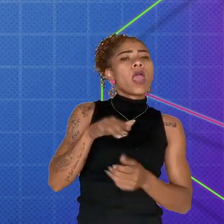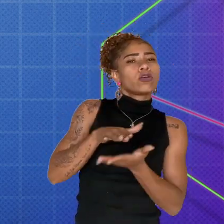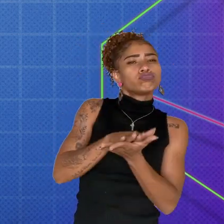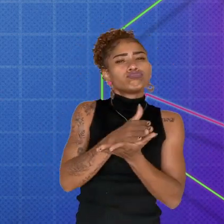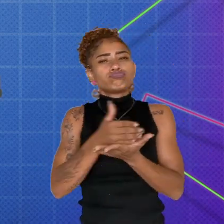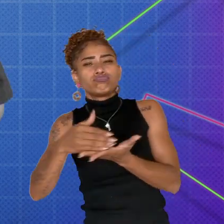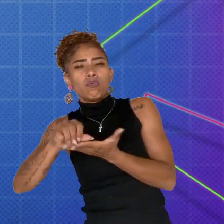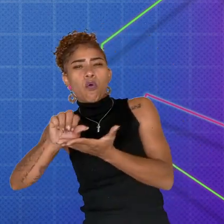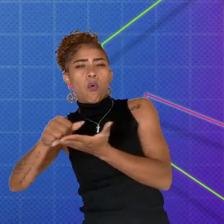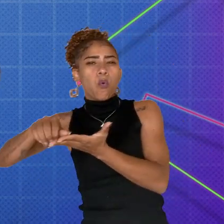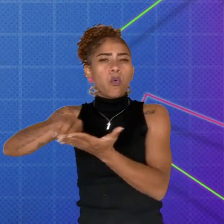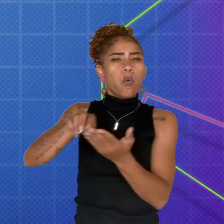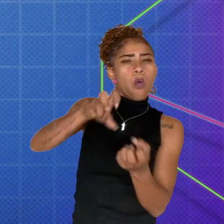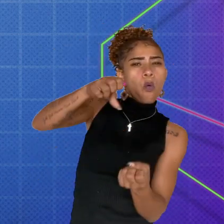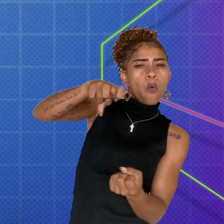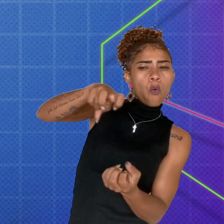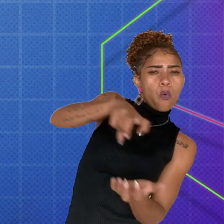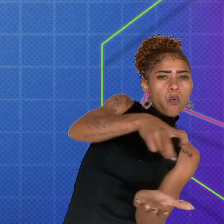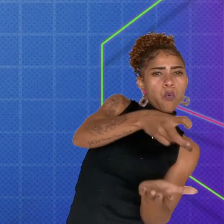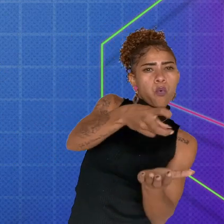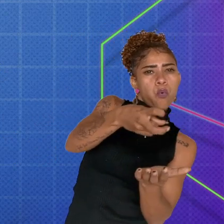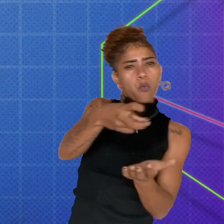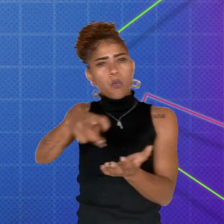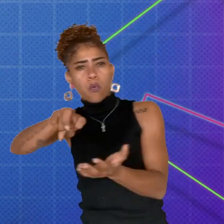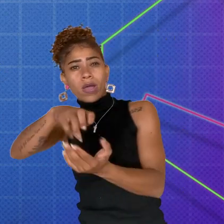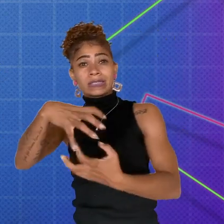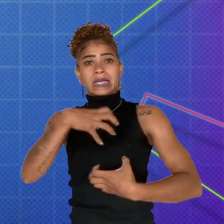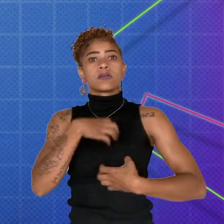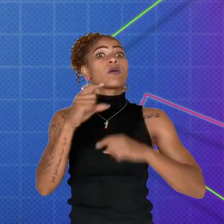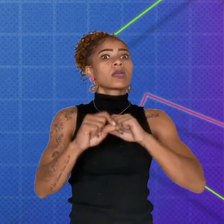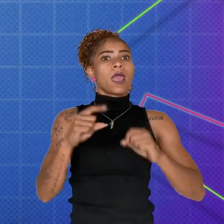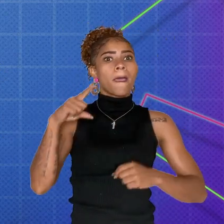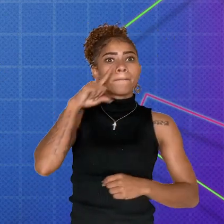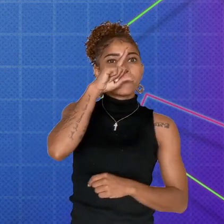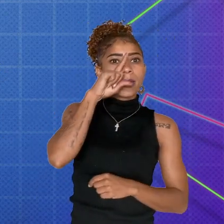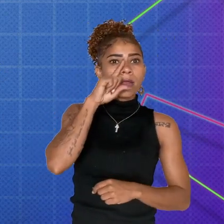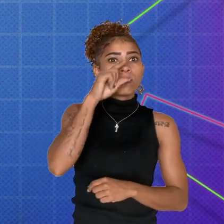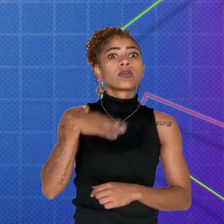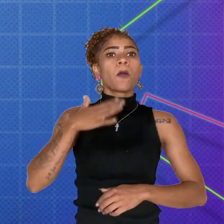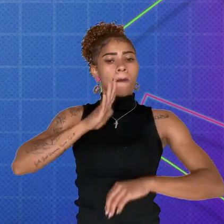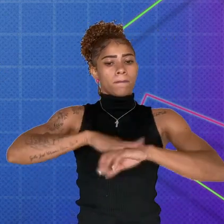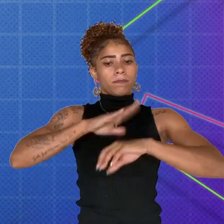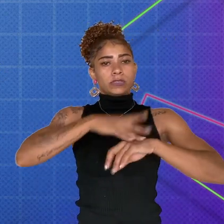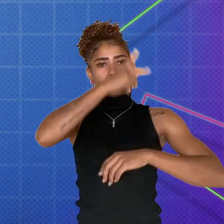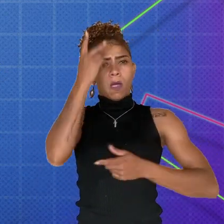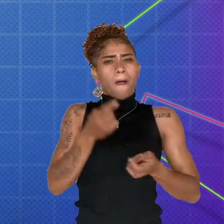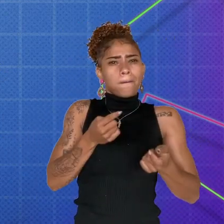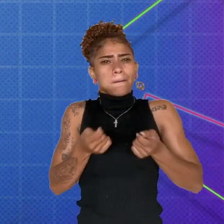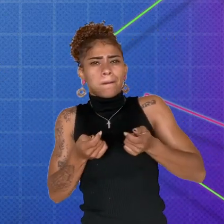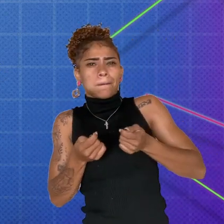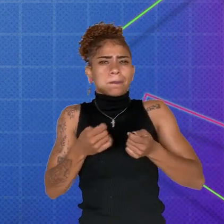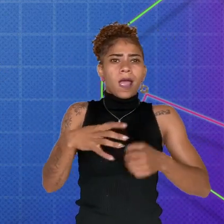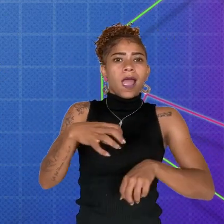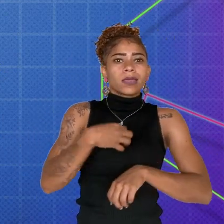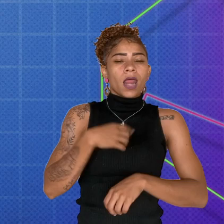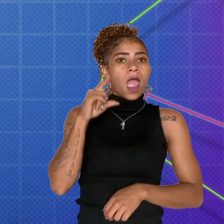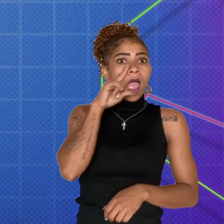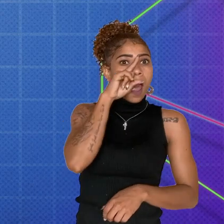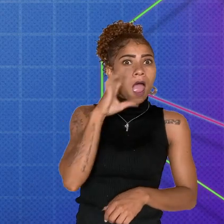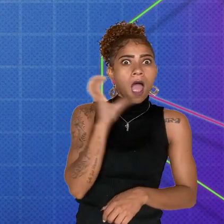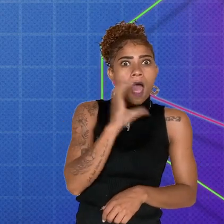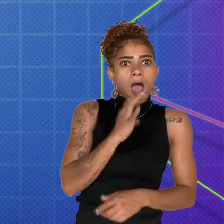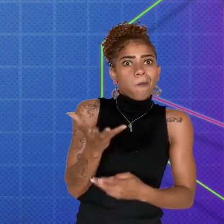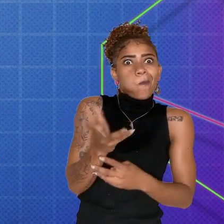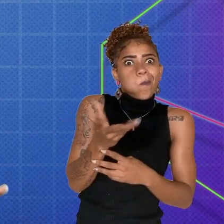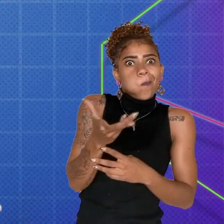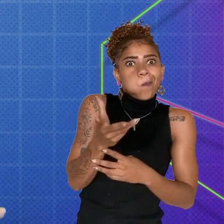derrapando, derrubando cones e outros obstáculos contribuem para a sensação de ação e perigo que os jogadores experimentam. Eles criam uma sensação de